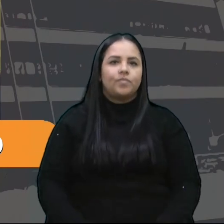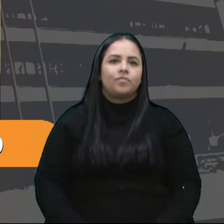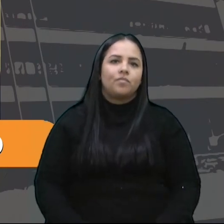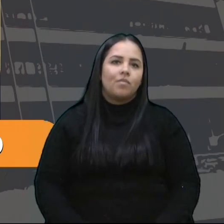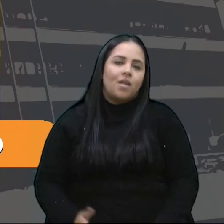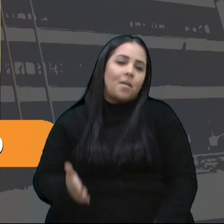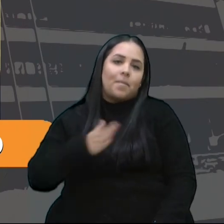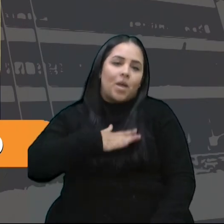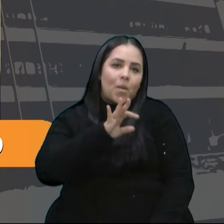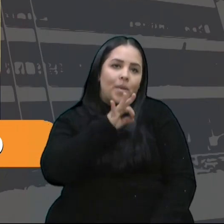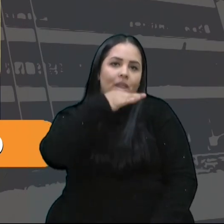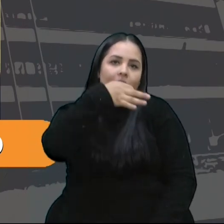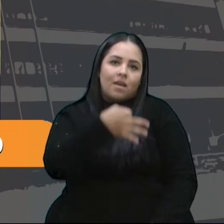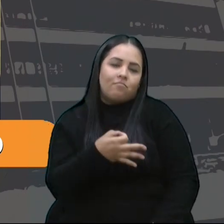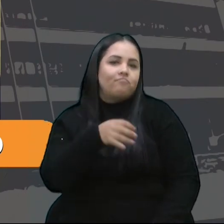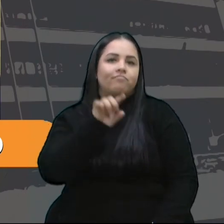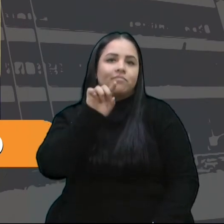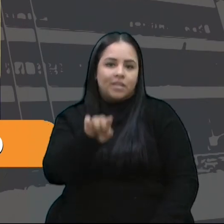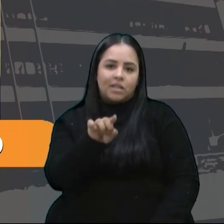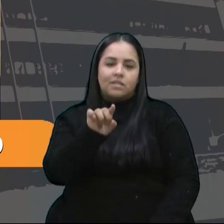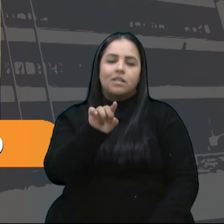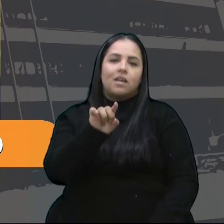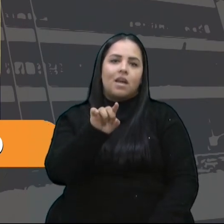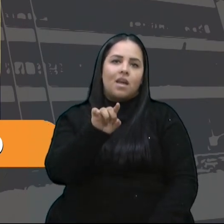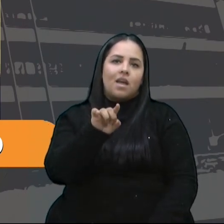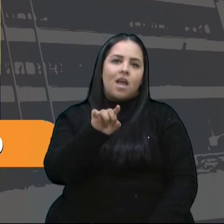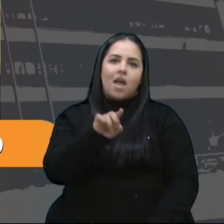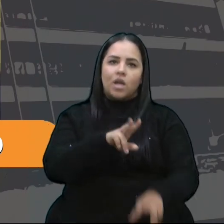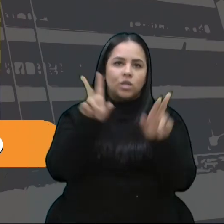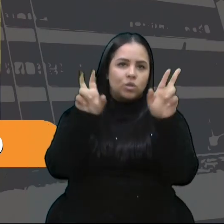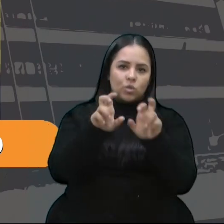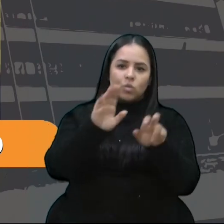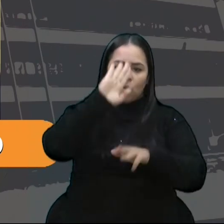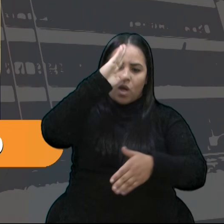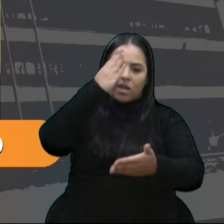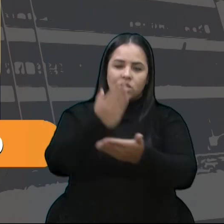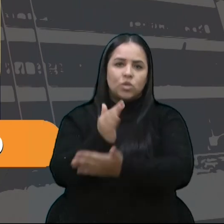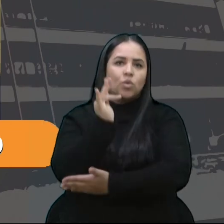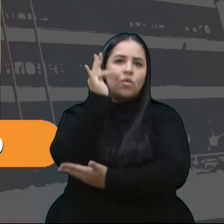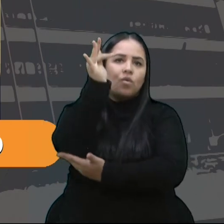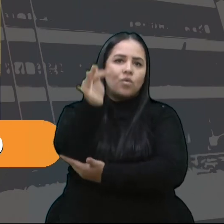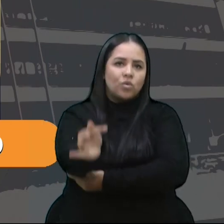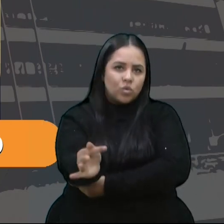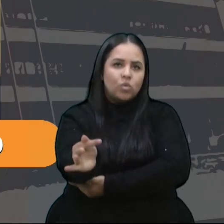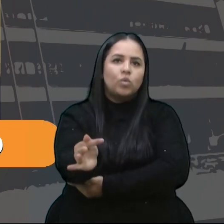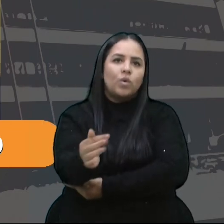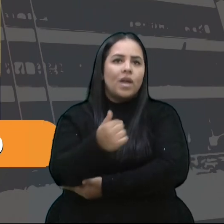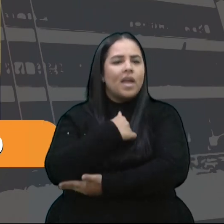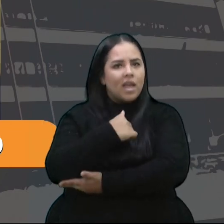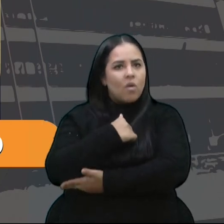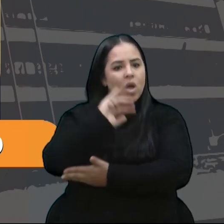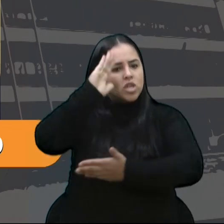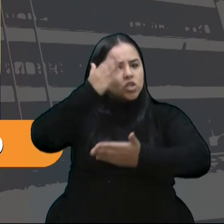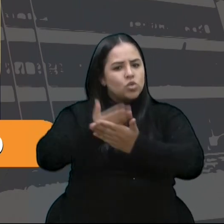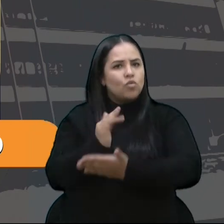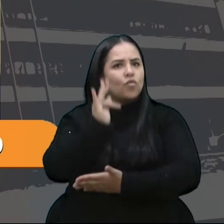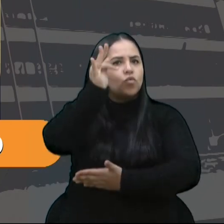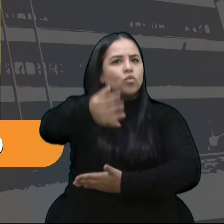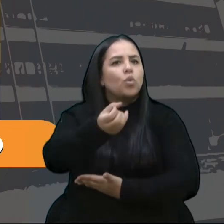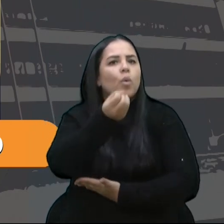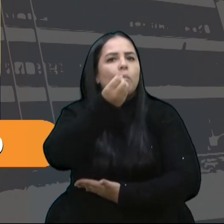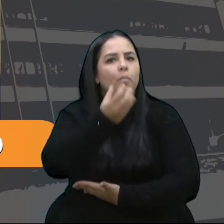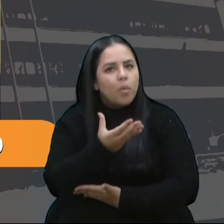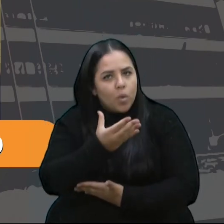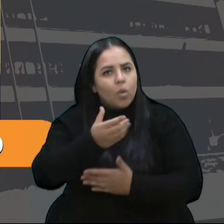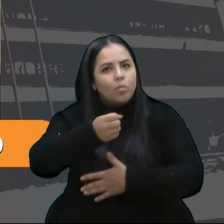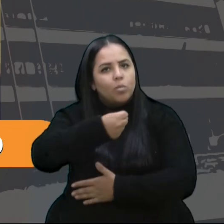minha opinião sobre esse aspecto do futuro. Eu acho que o futuro vai ser, eu vejo como um futuro promissor para o